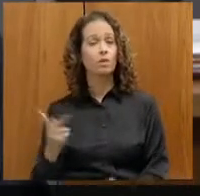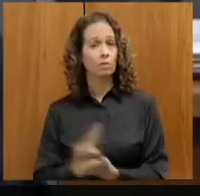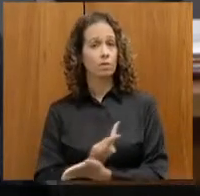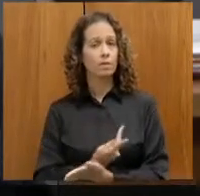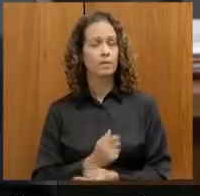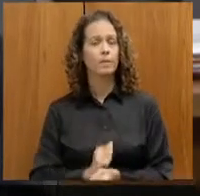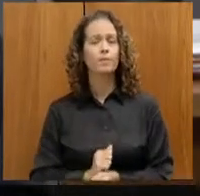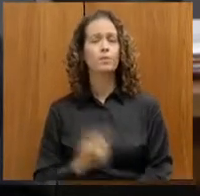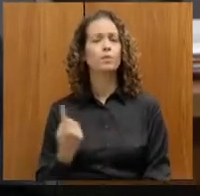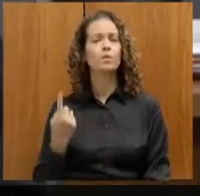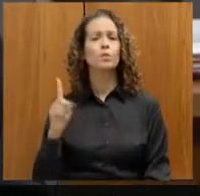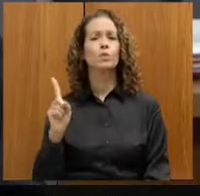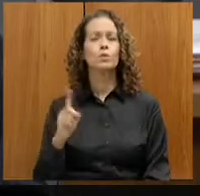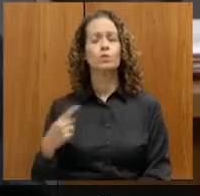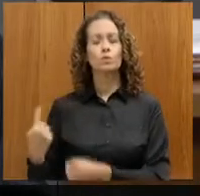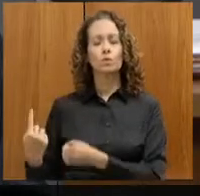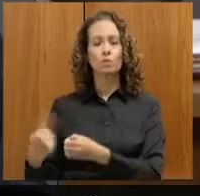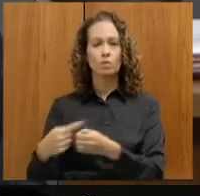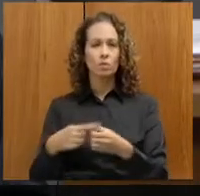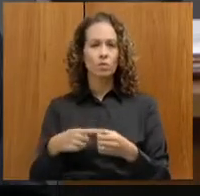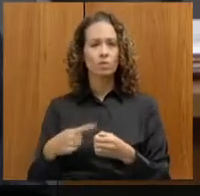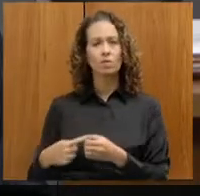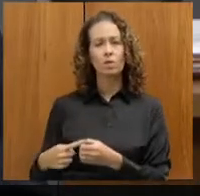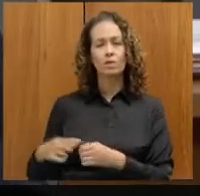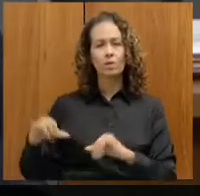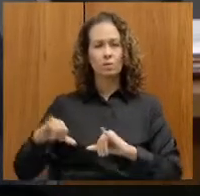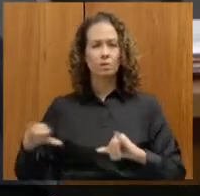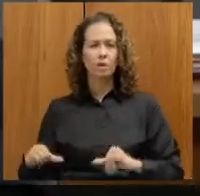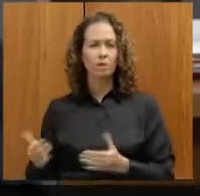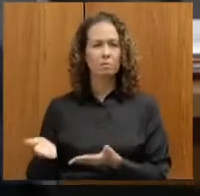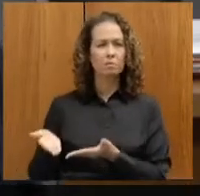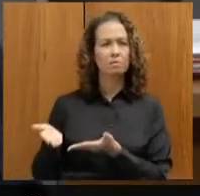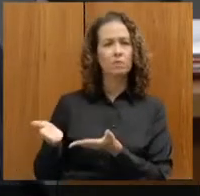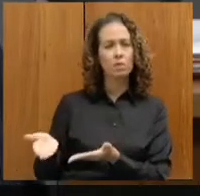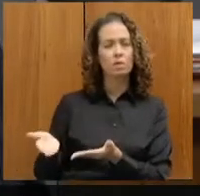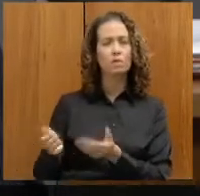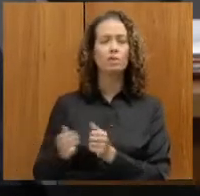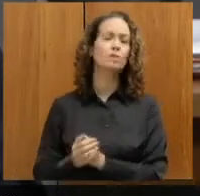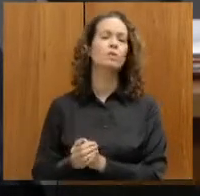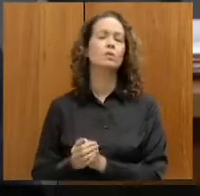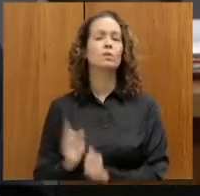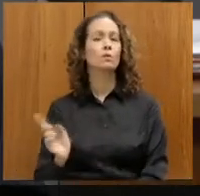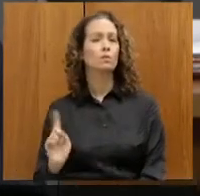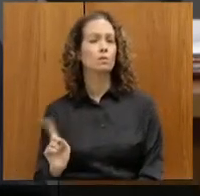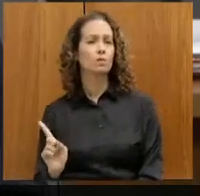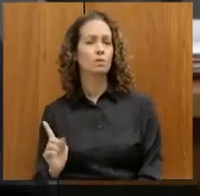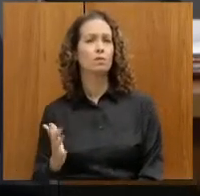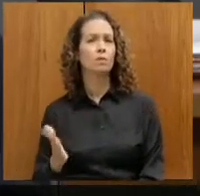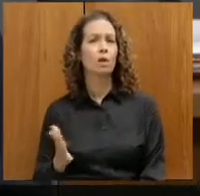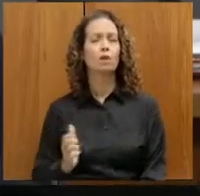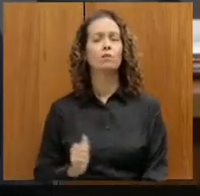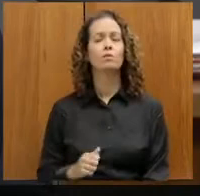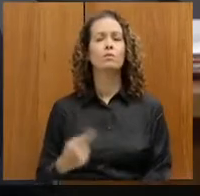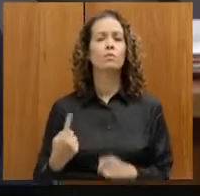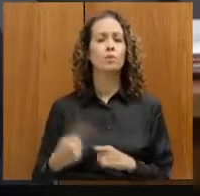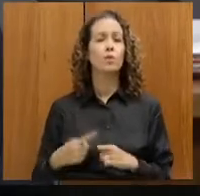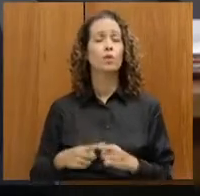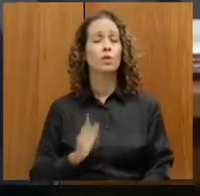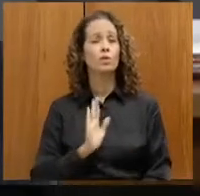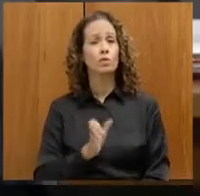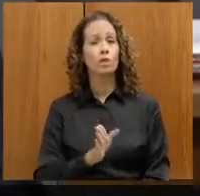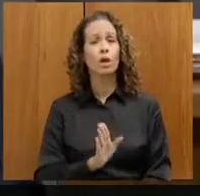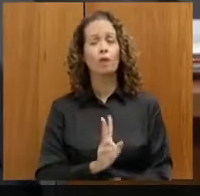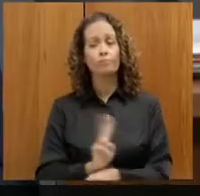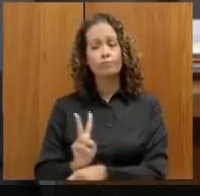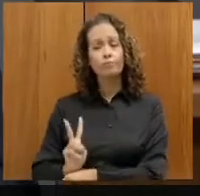por último não os municípios não são serão afetados dado que eu a questão do teto É recepcionado para o